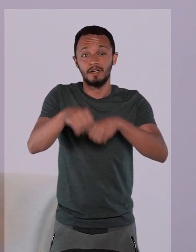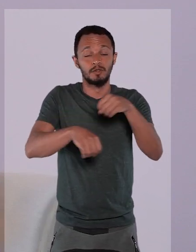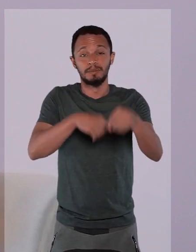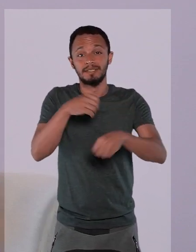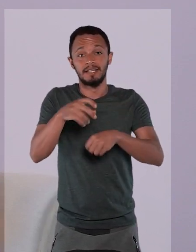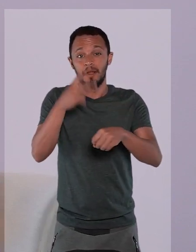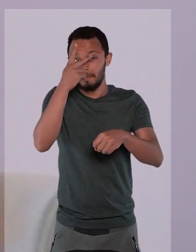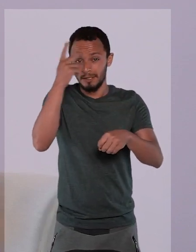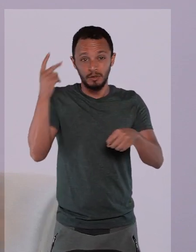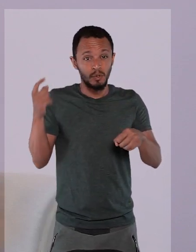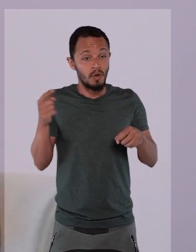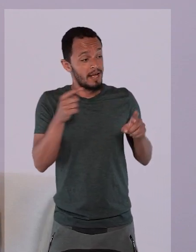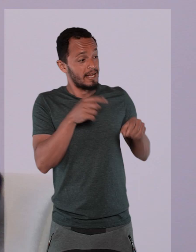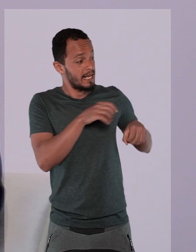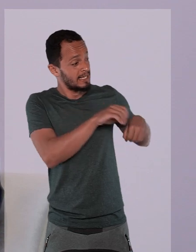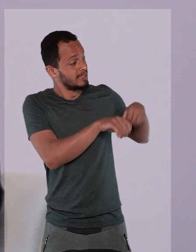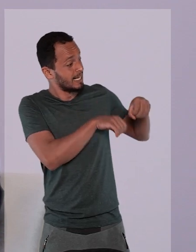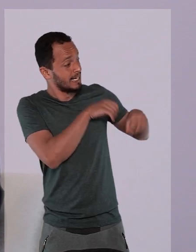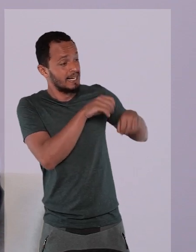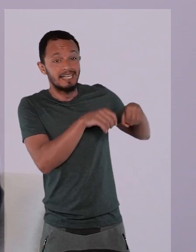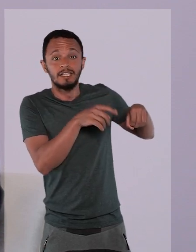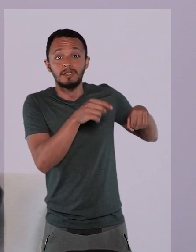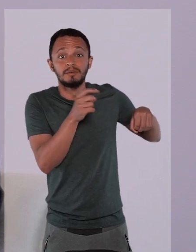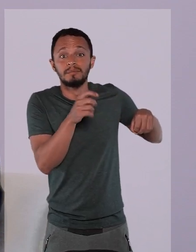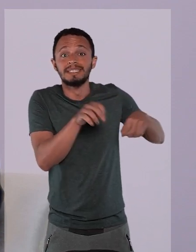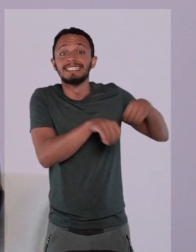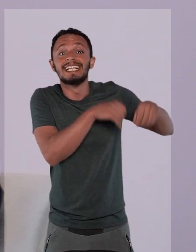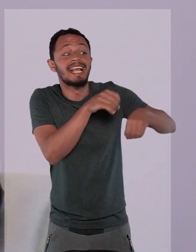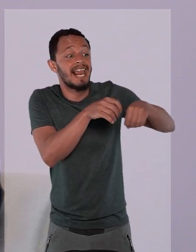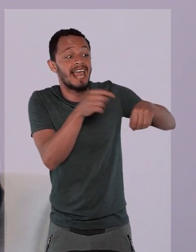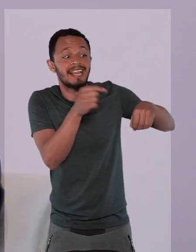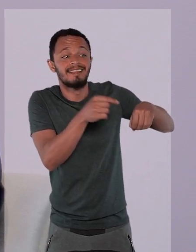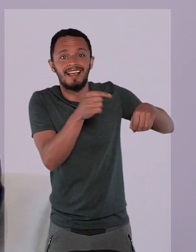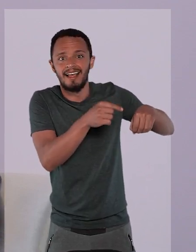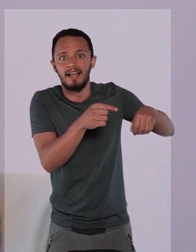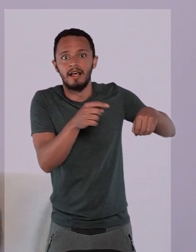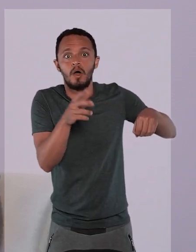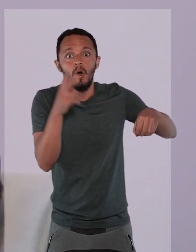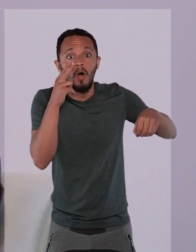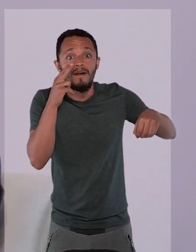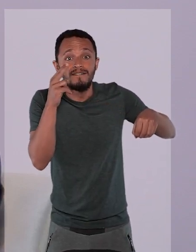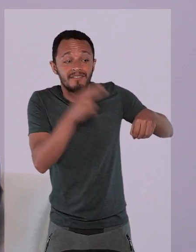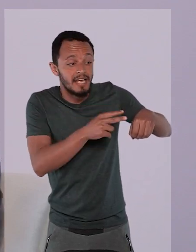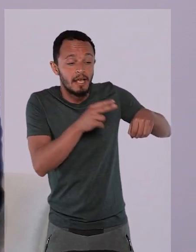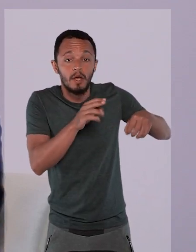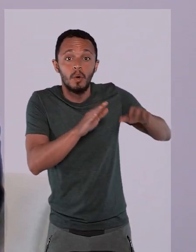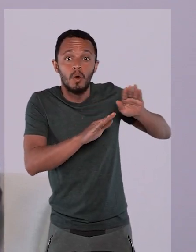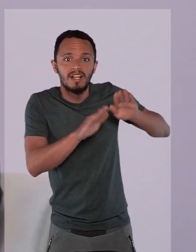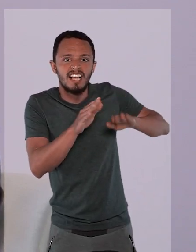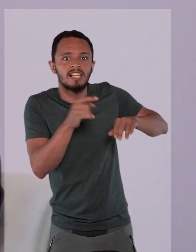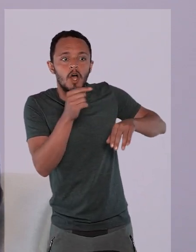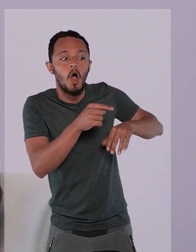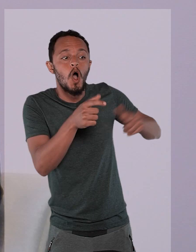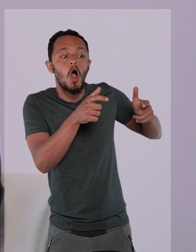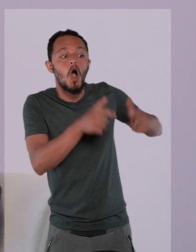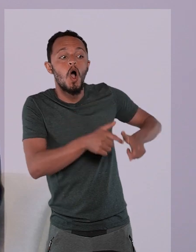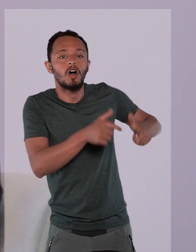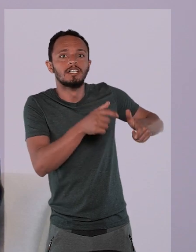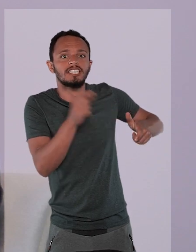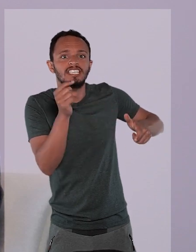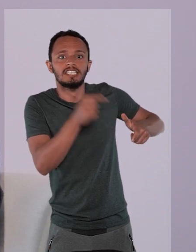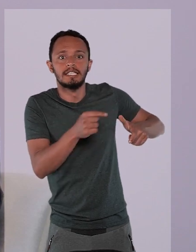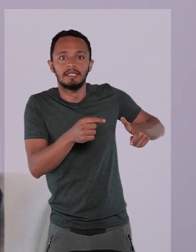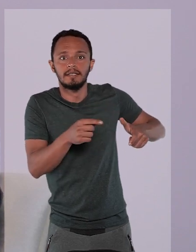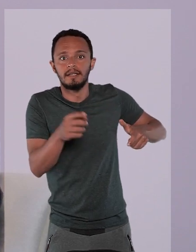fala assim: esse cara anda de bicicleta, né? Então nós temos que ficar de olho onde ele anda, ou seja, uma ameaça